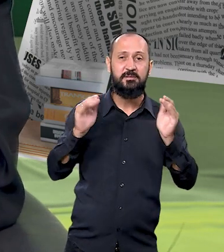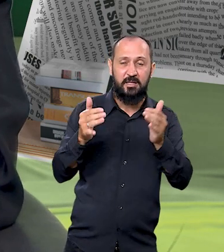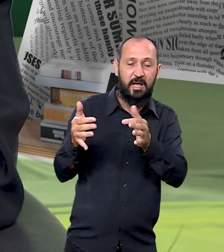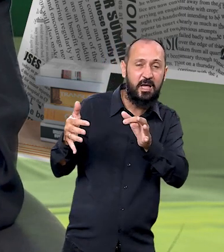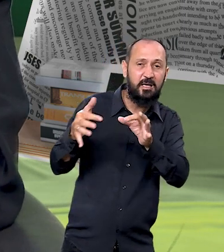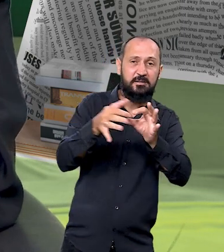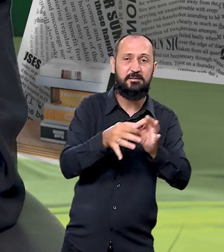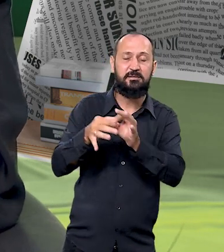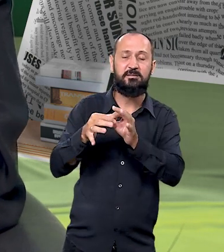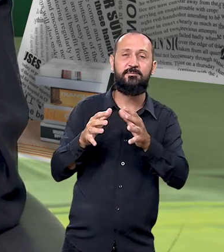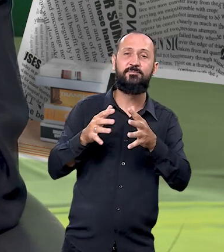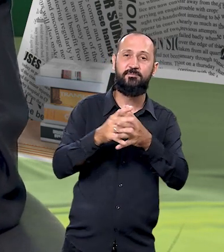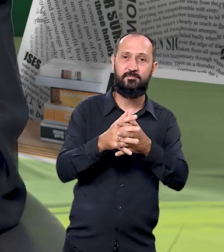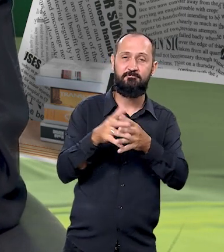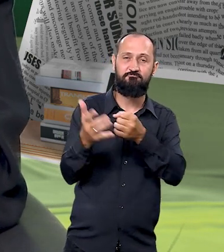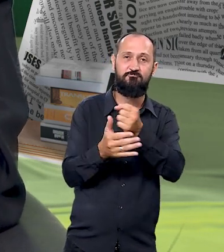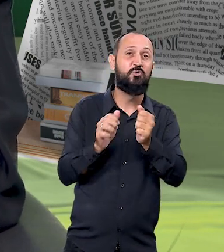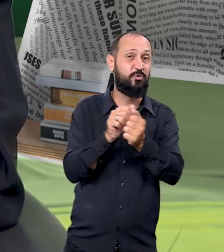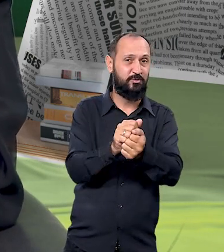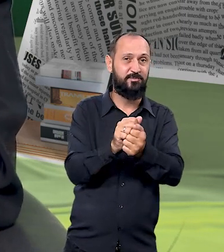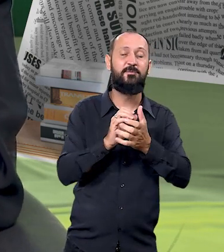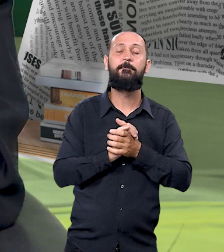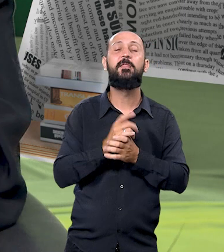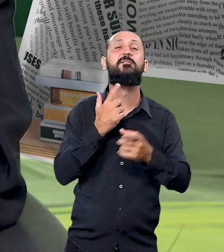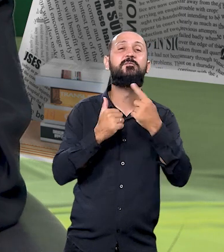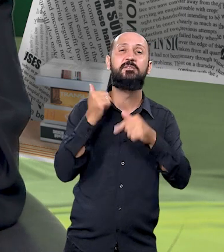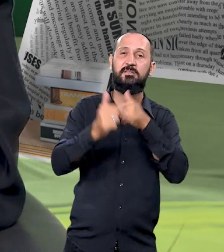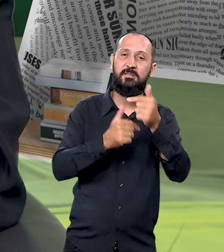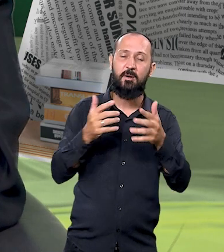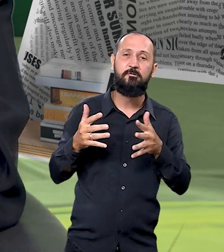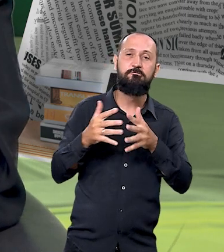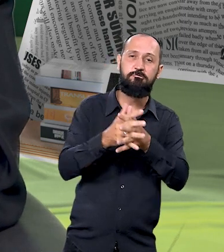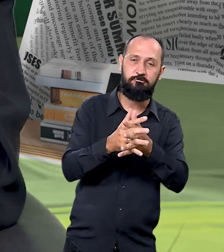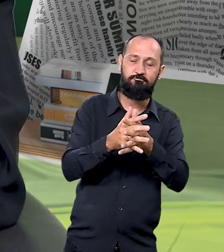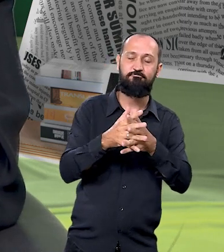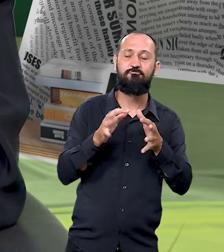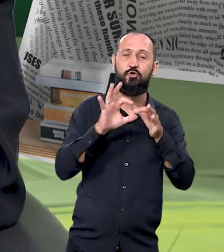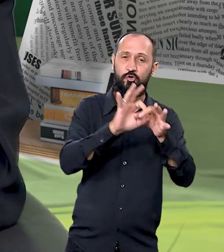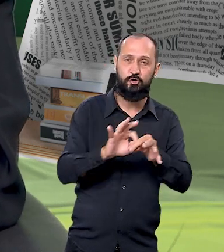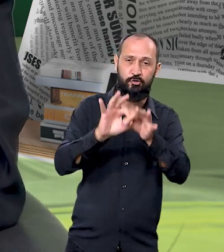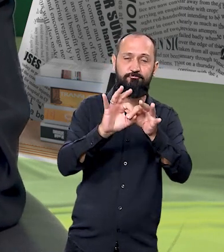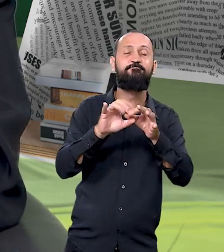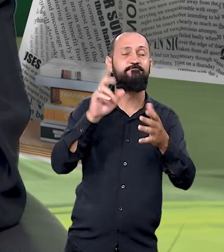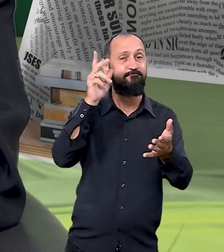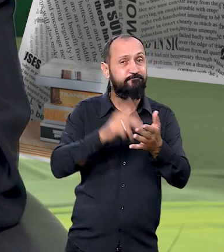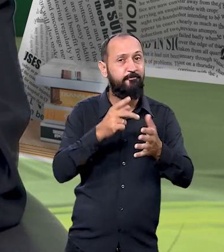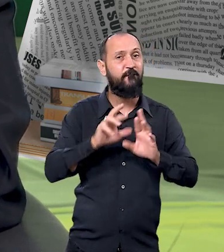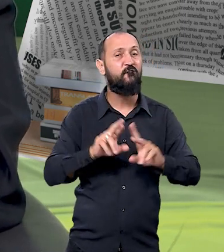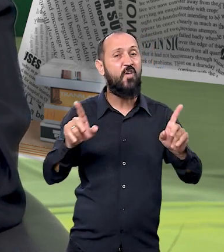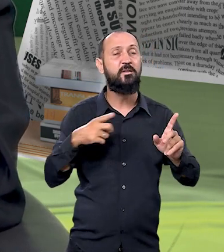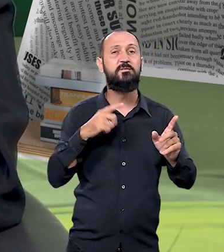com transversalidade e com capilaridade. Daí a vontade de trabalhar de forma transversal. Então, de fato,